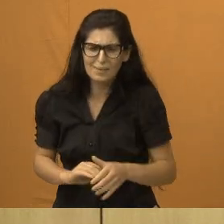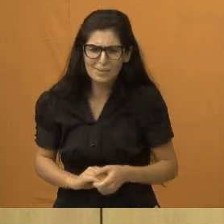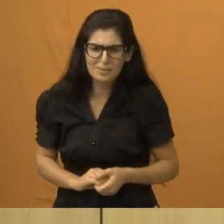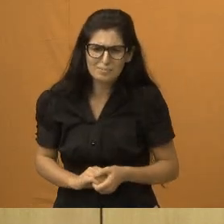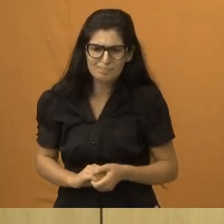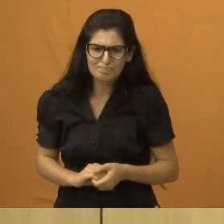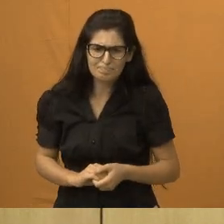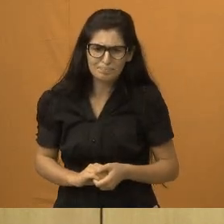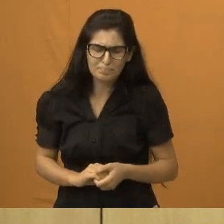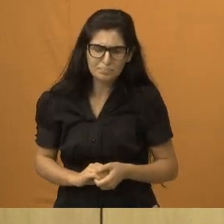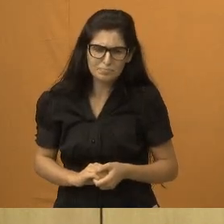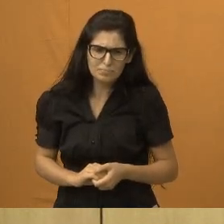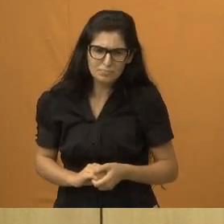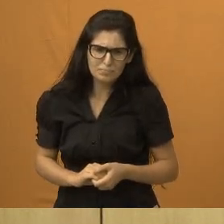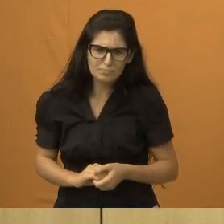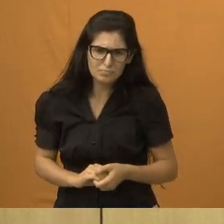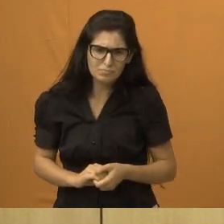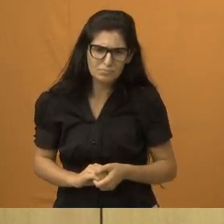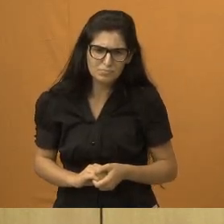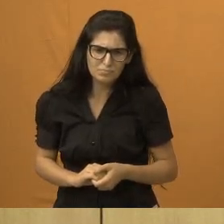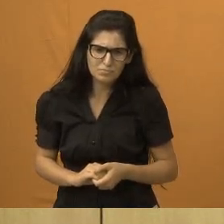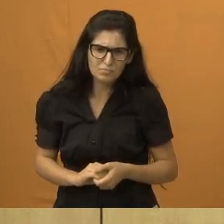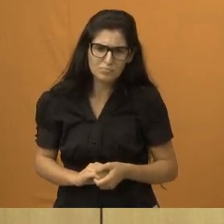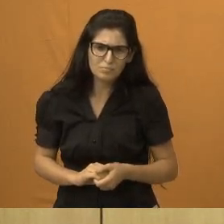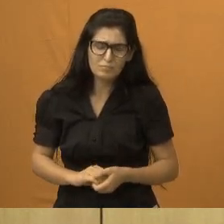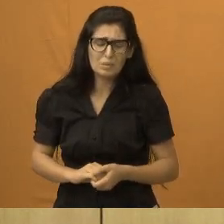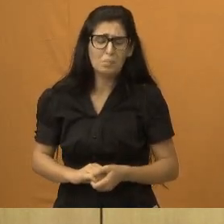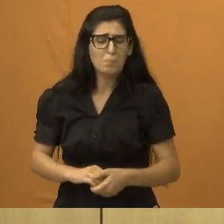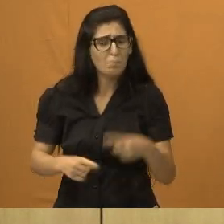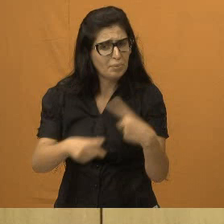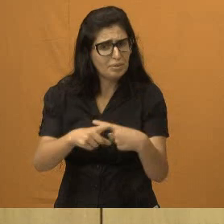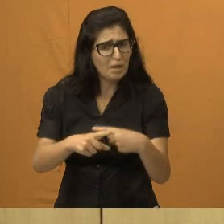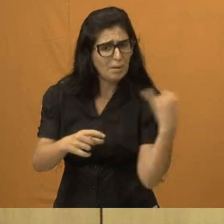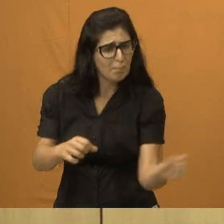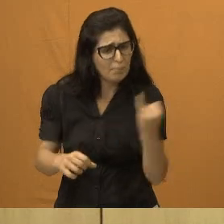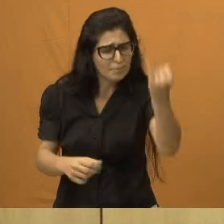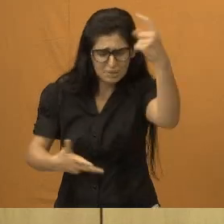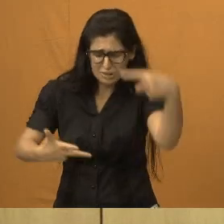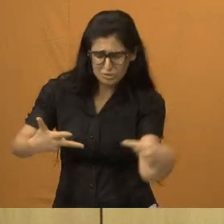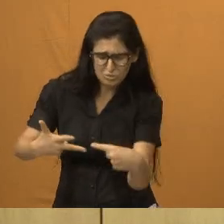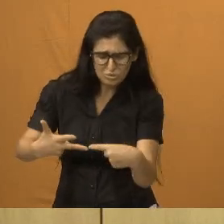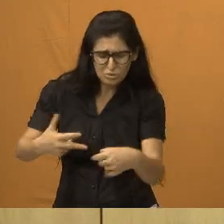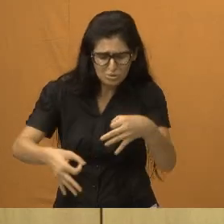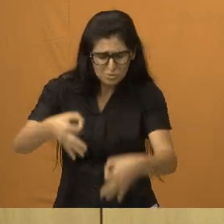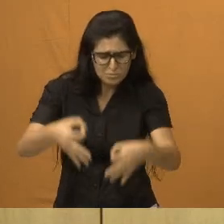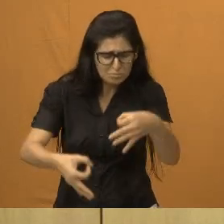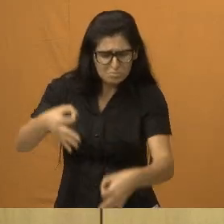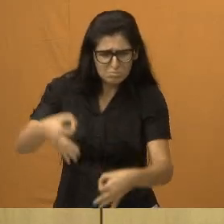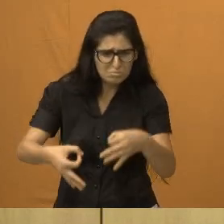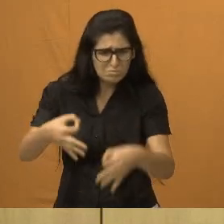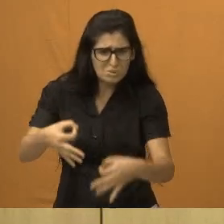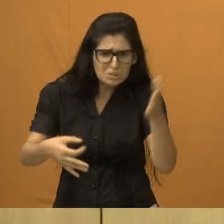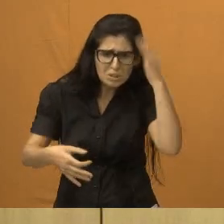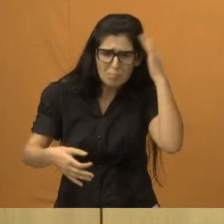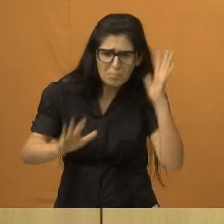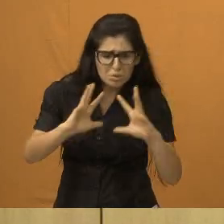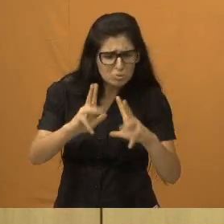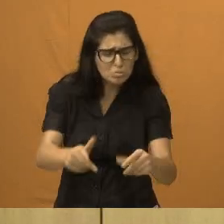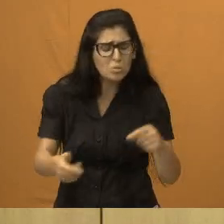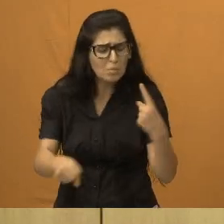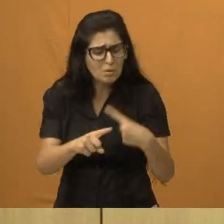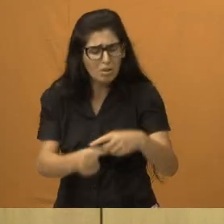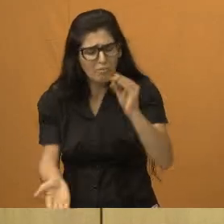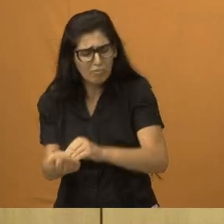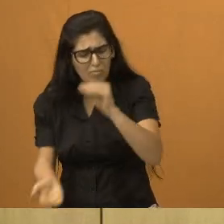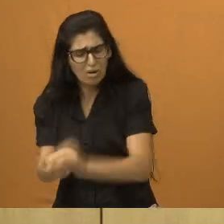e talvez seja a Procuradoria Judicial responder isso, mas é legal a gente esclarecer isso. A falta de